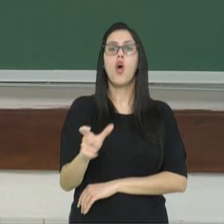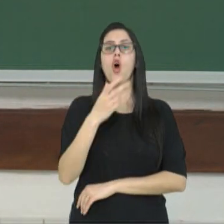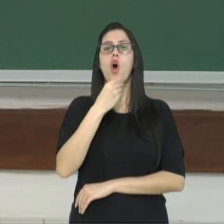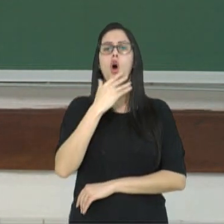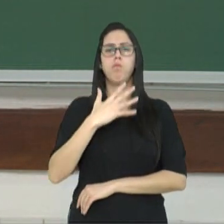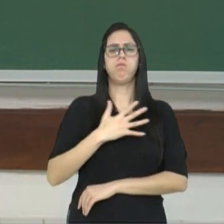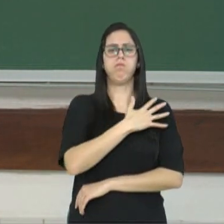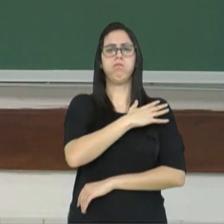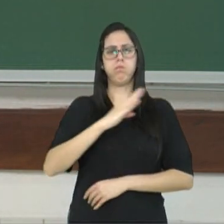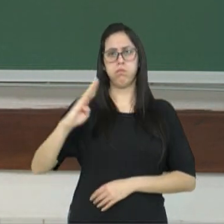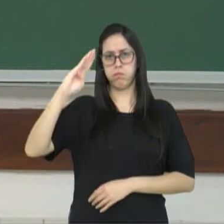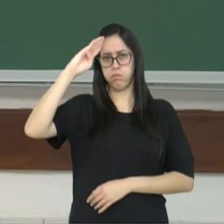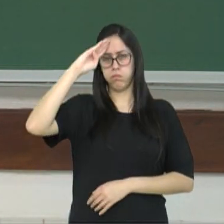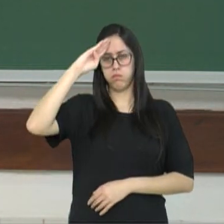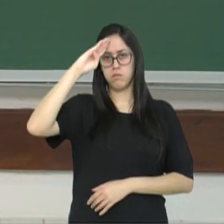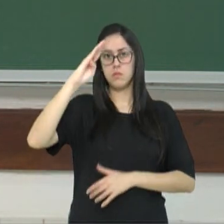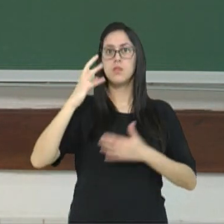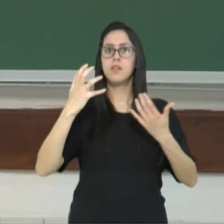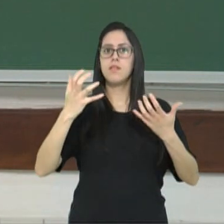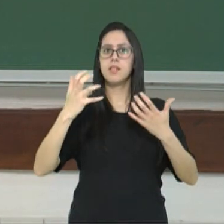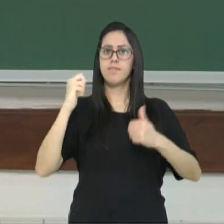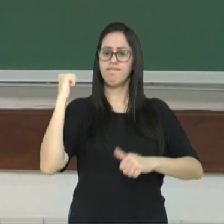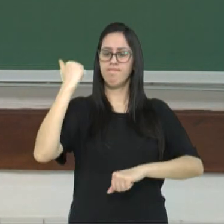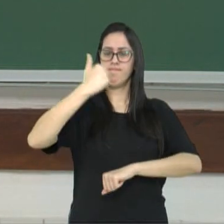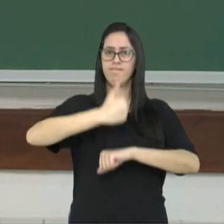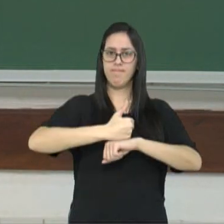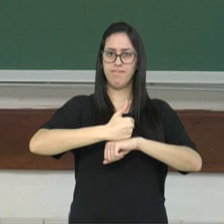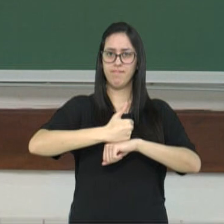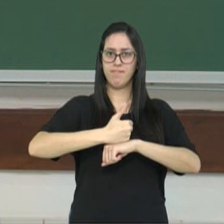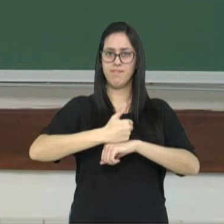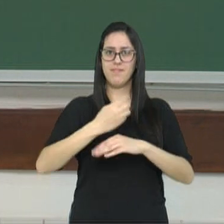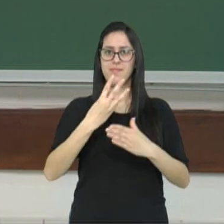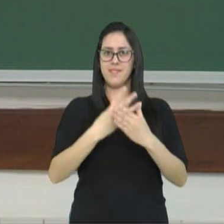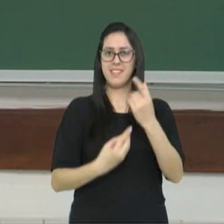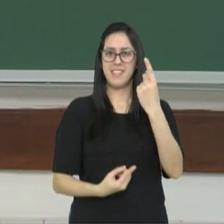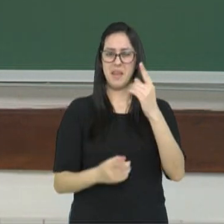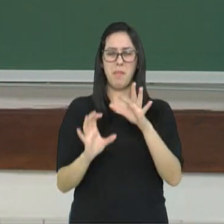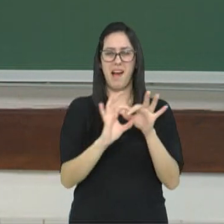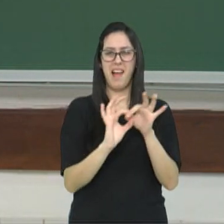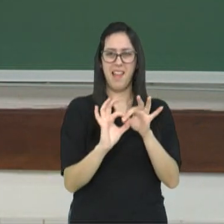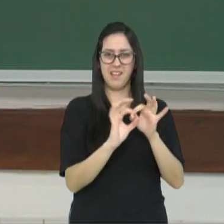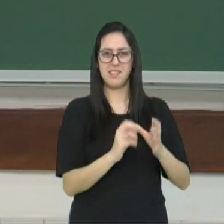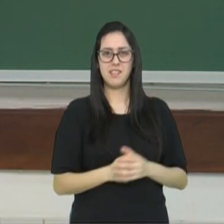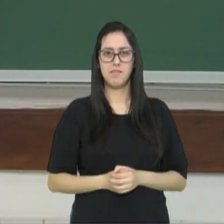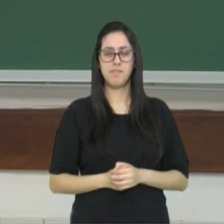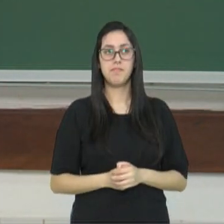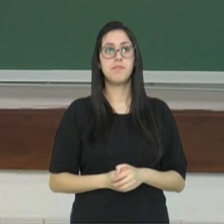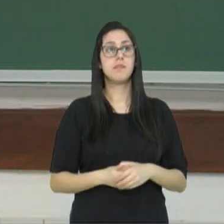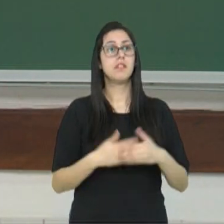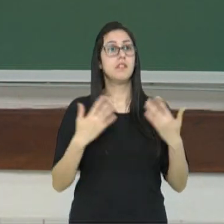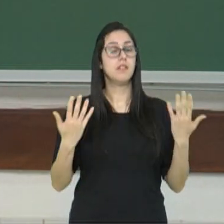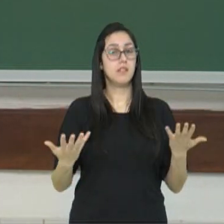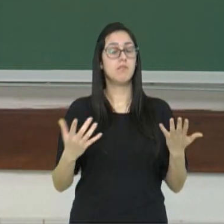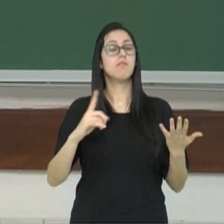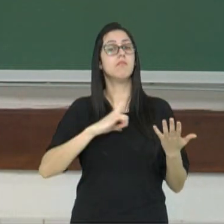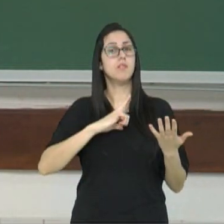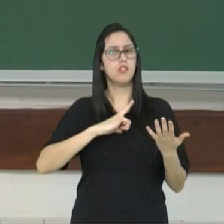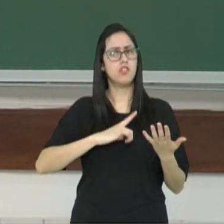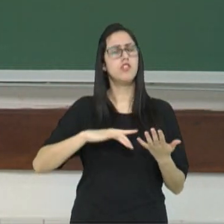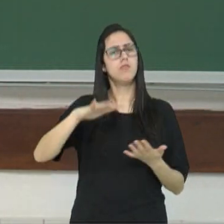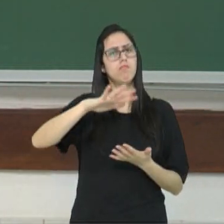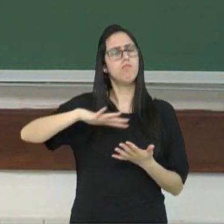Esse cara vai comandar as tropas da Tríplice Aliança. Acontece que o Paraguai já tinha um exército até que bastante estruturado.